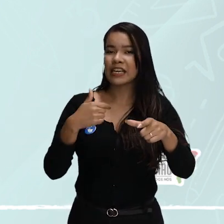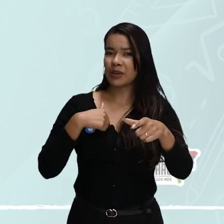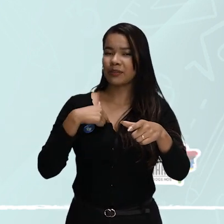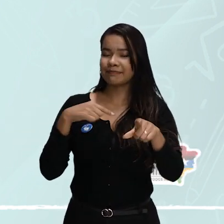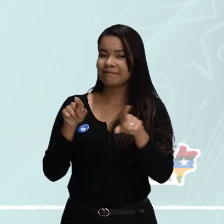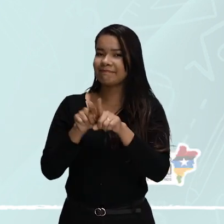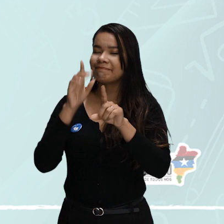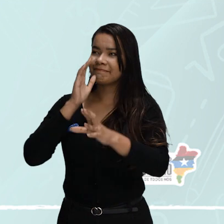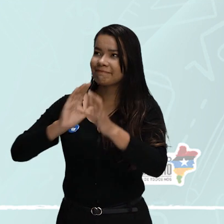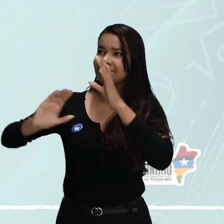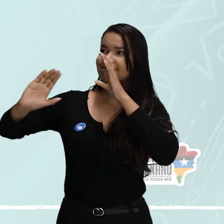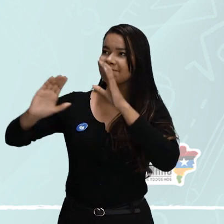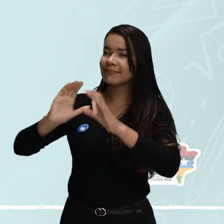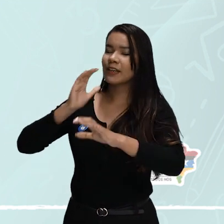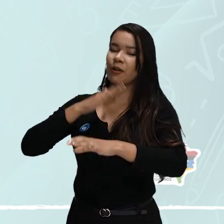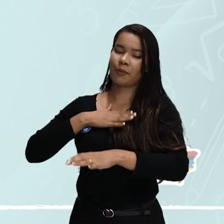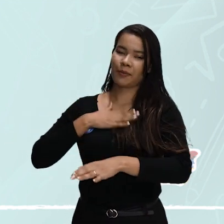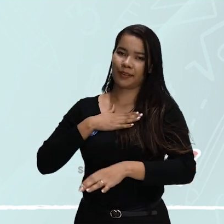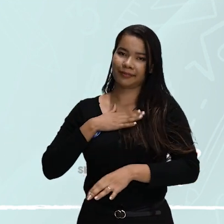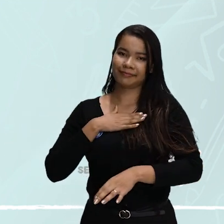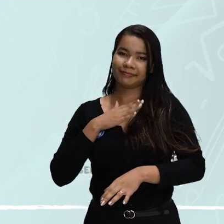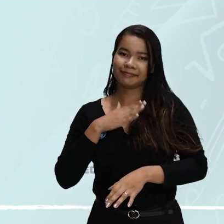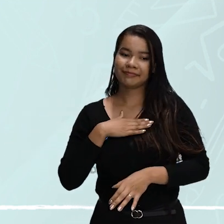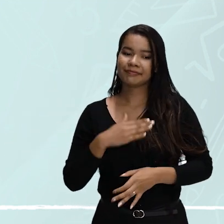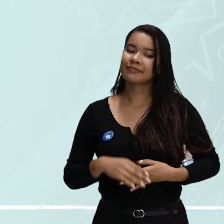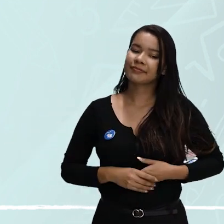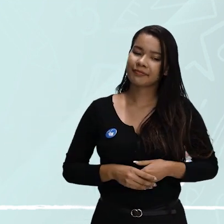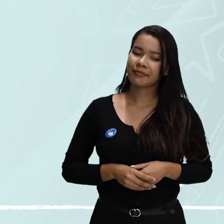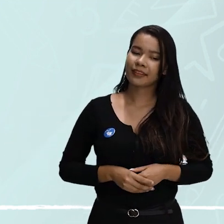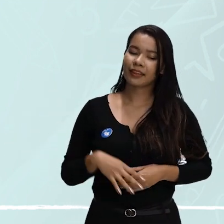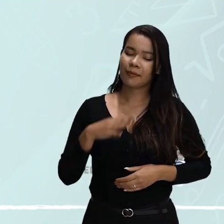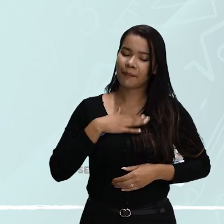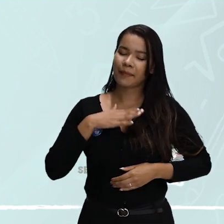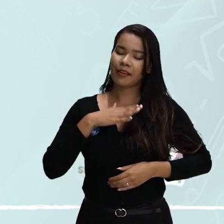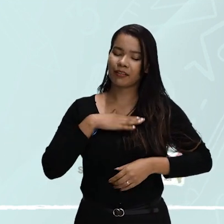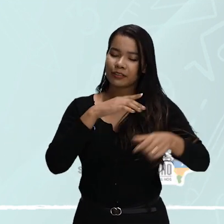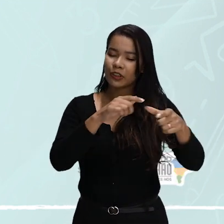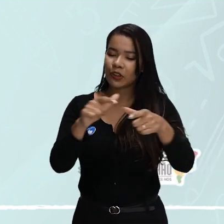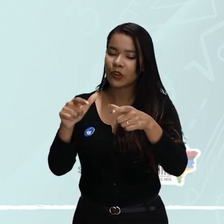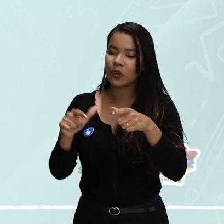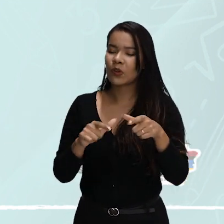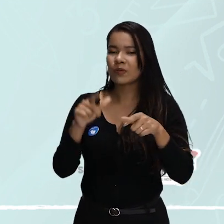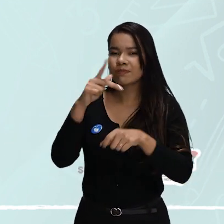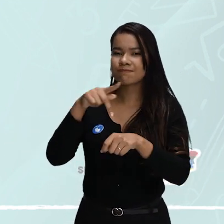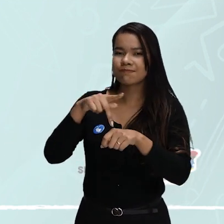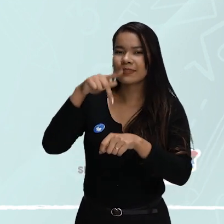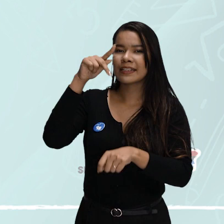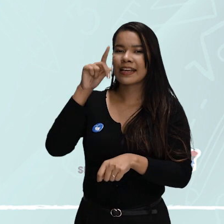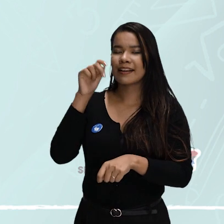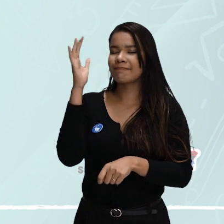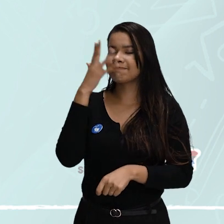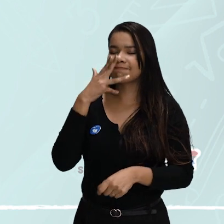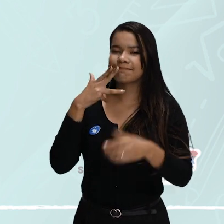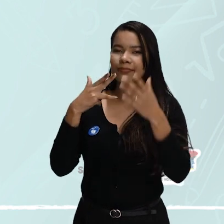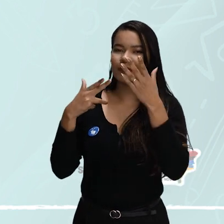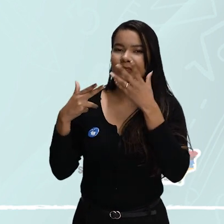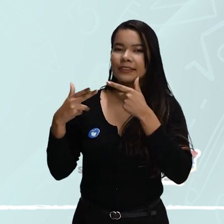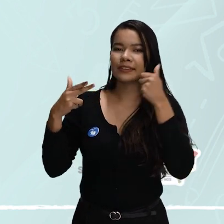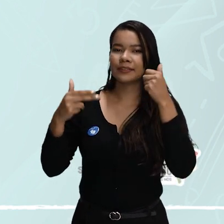Modéstia à parte, seu moço, minha terra é uma